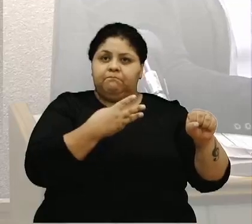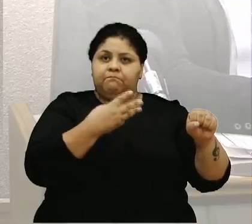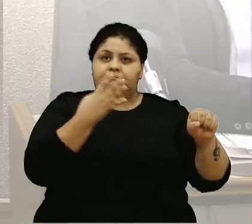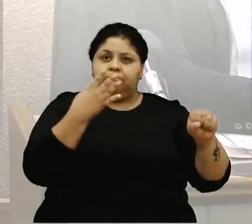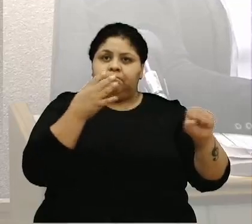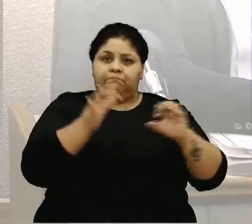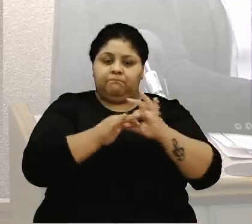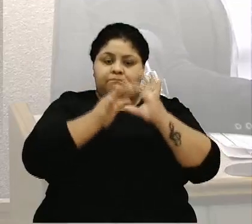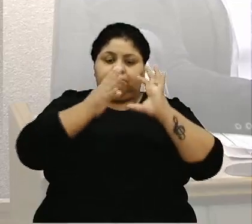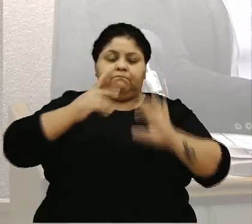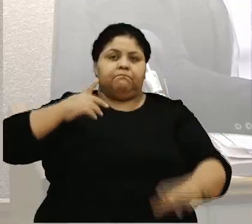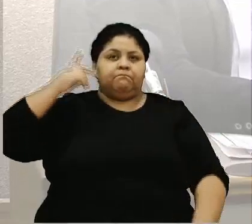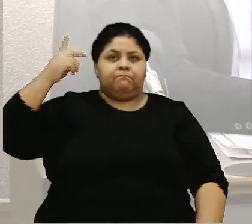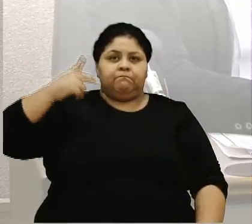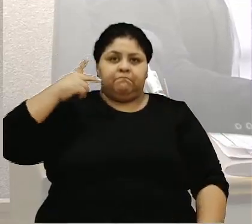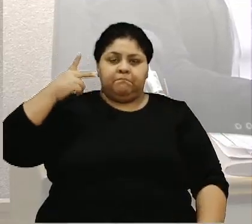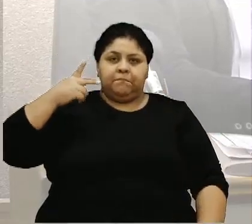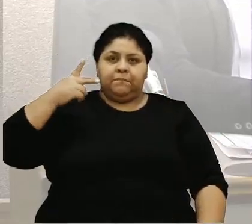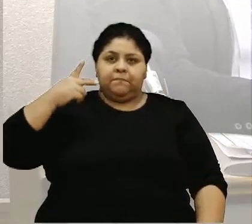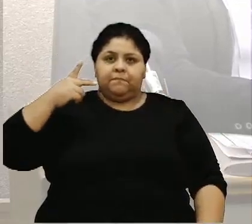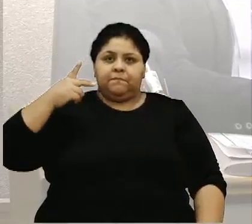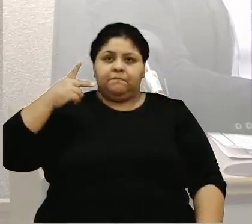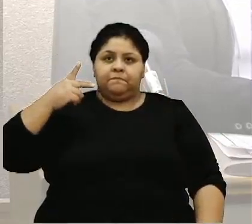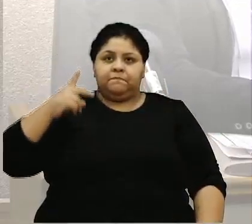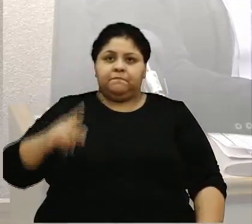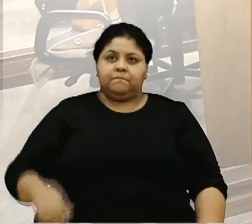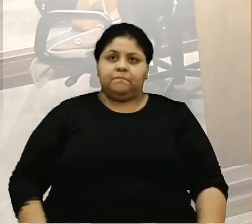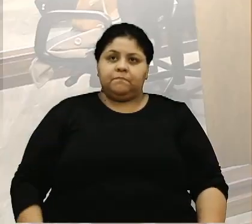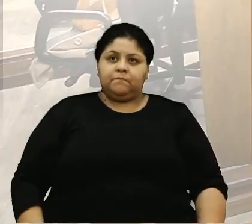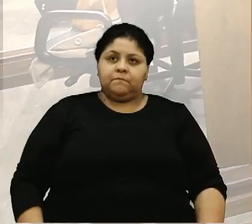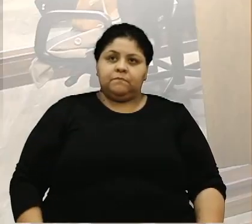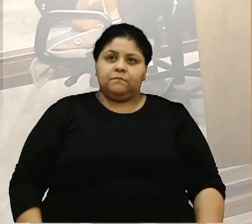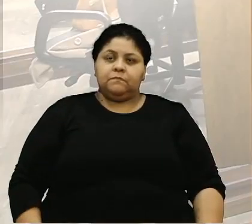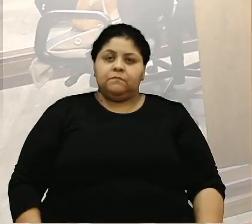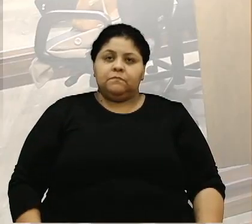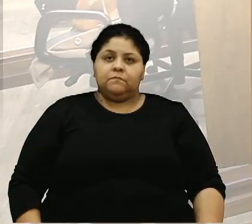134 de emancipação política. Obrigado, vereadora.